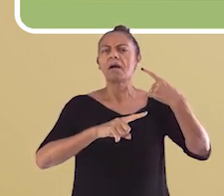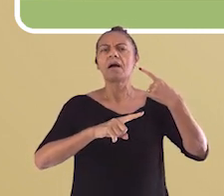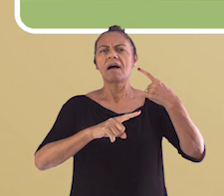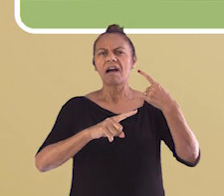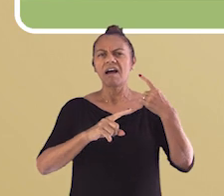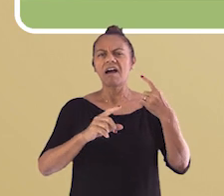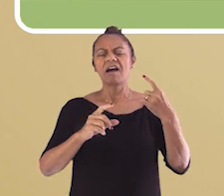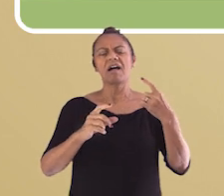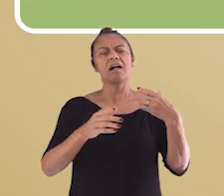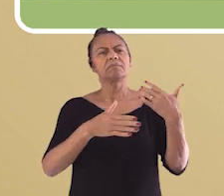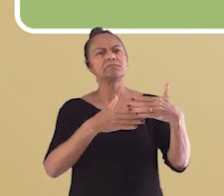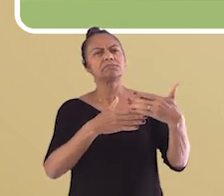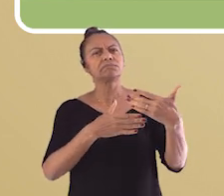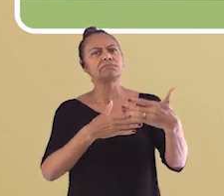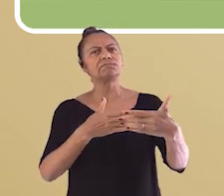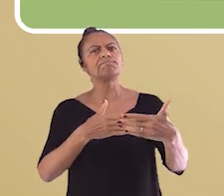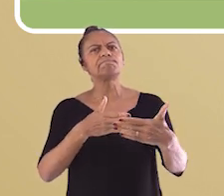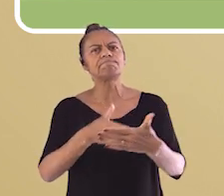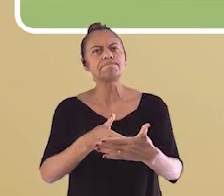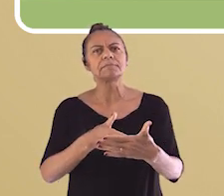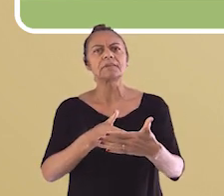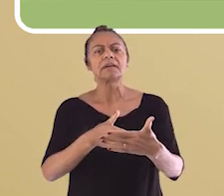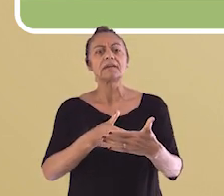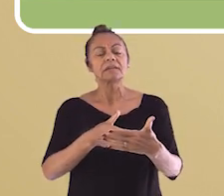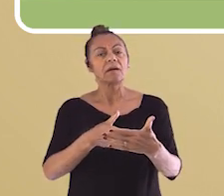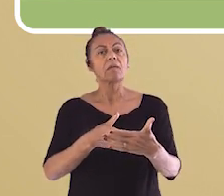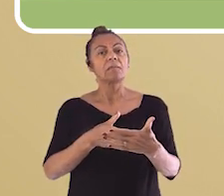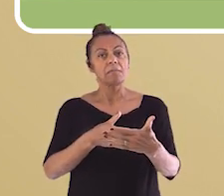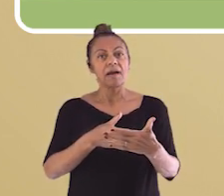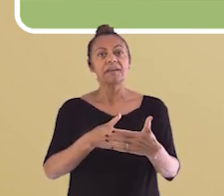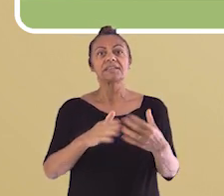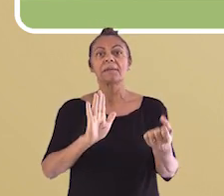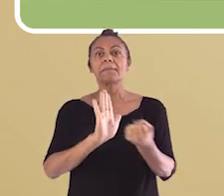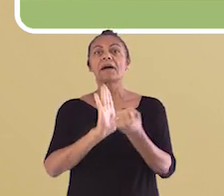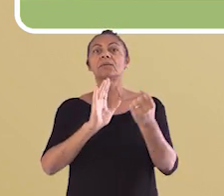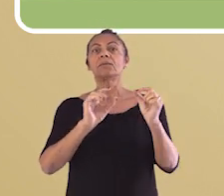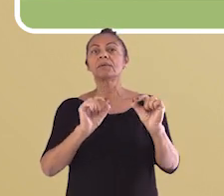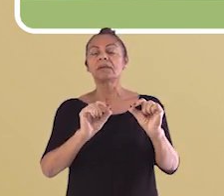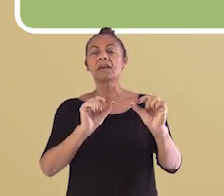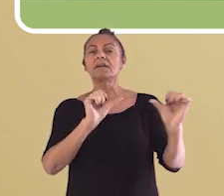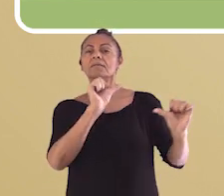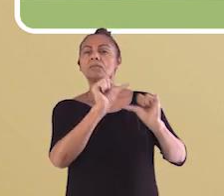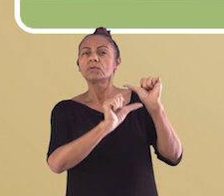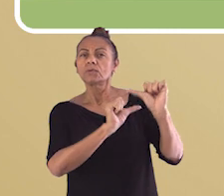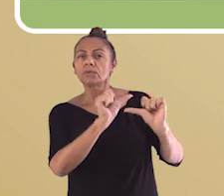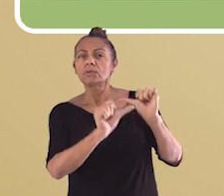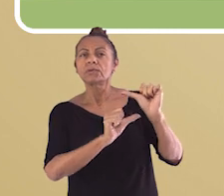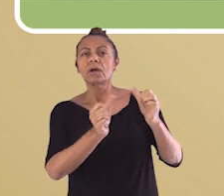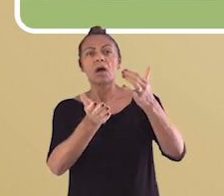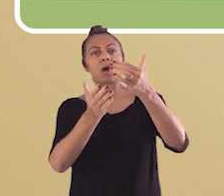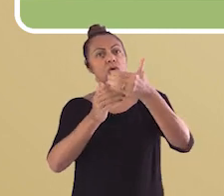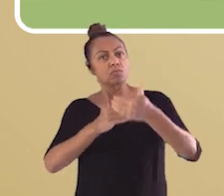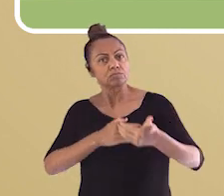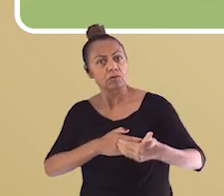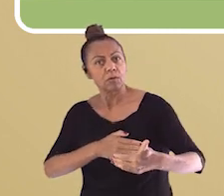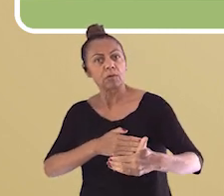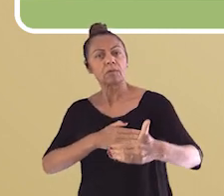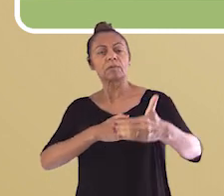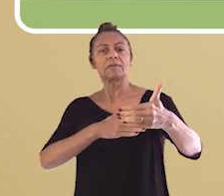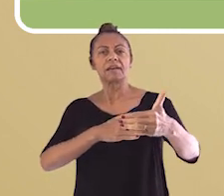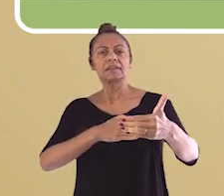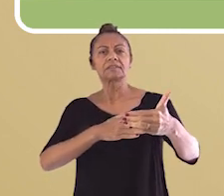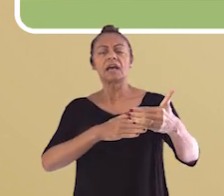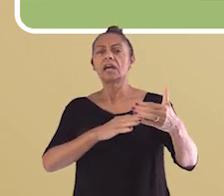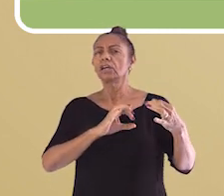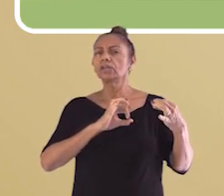As revoluções industriais marcam uma mudança, o início de um novo ciclo. E todas elas